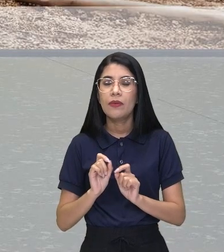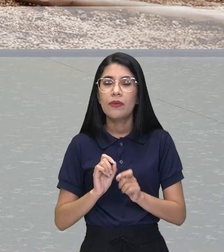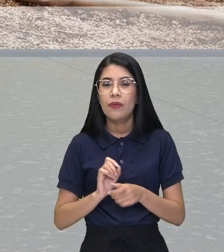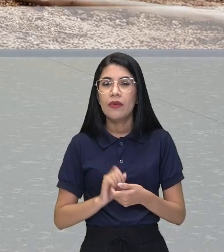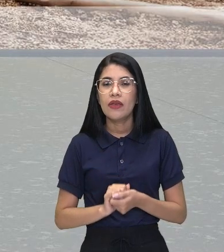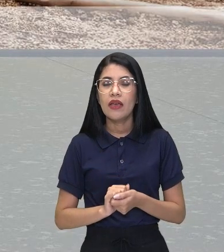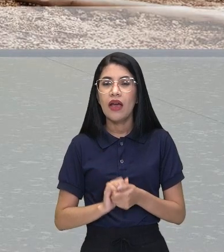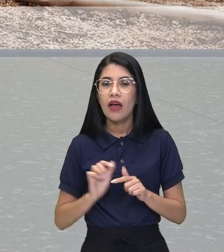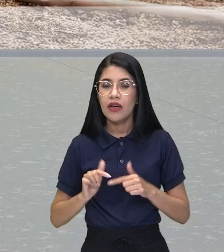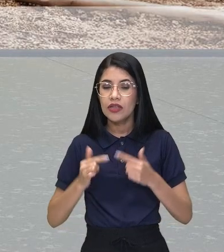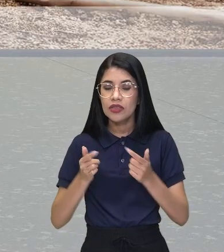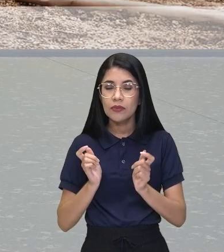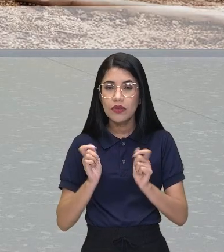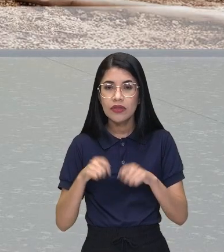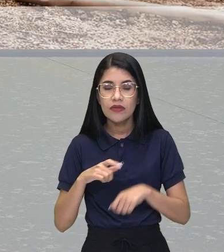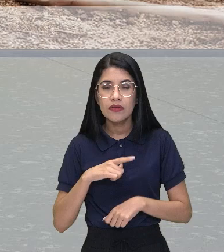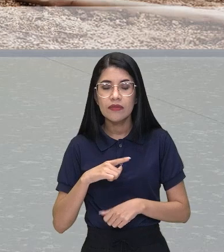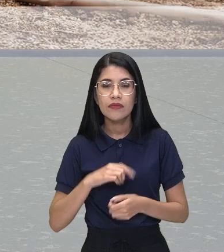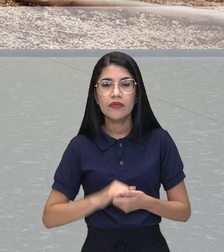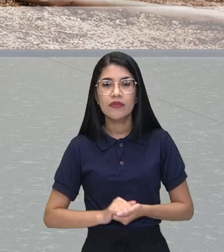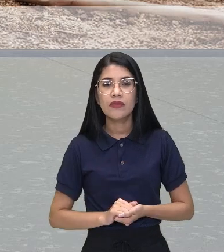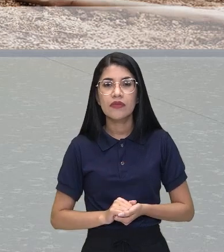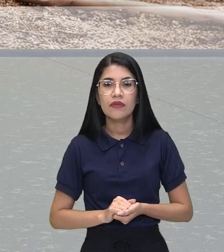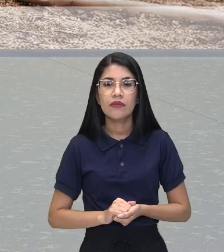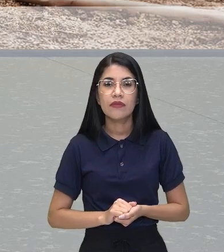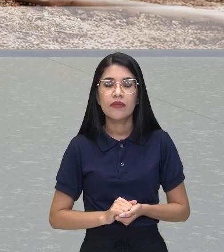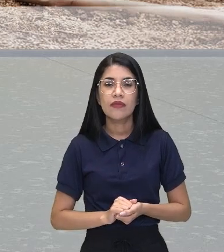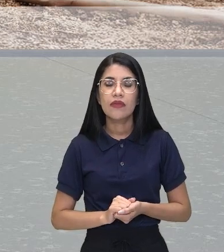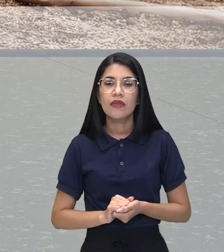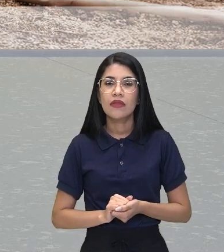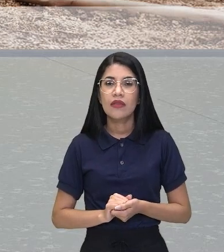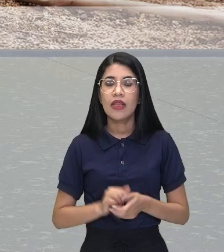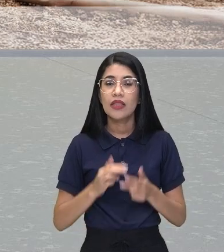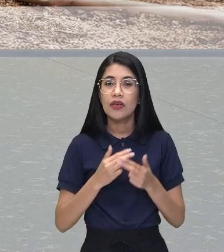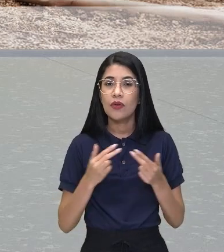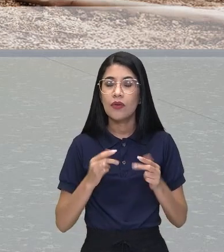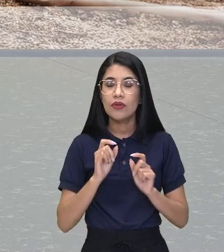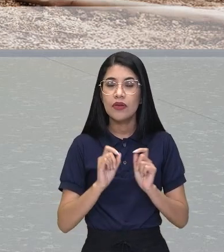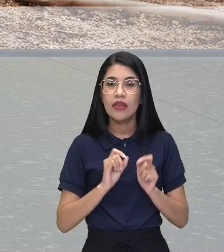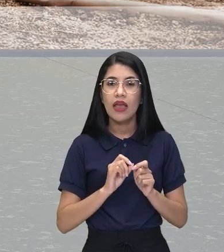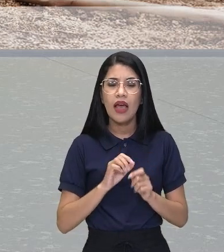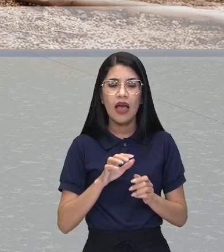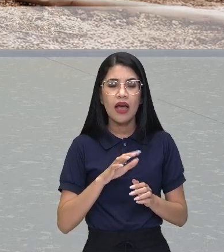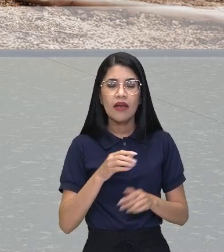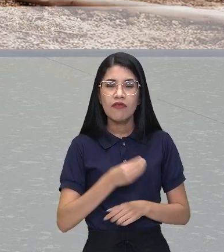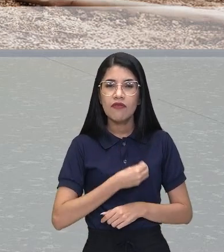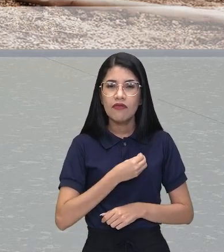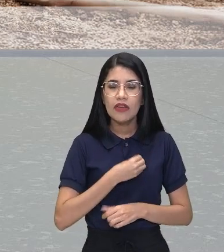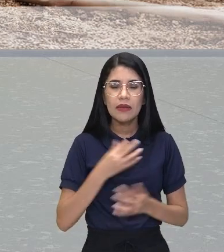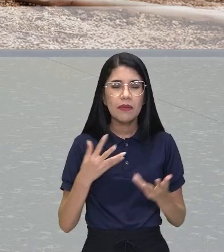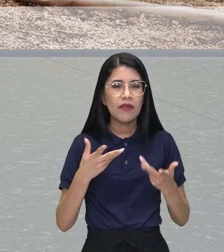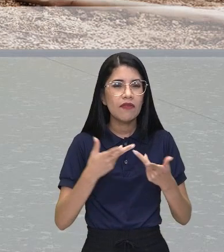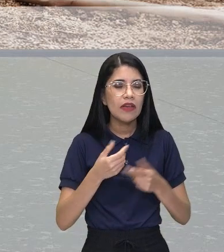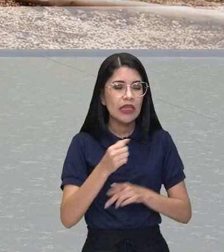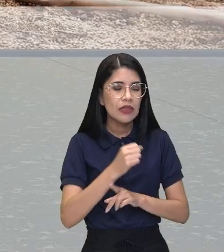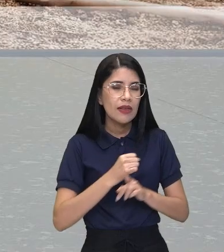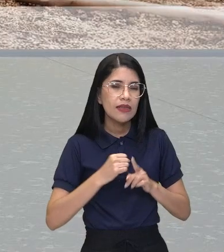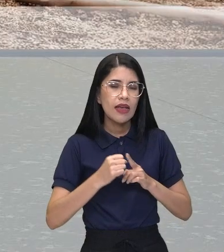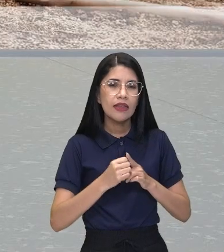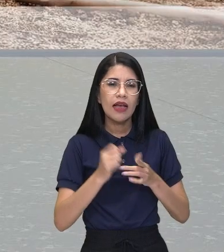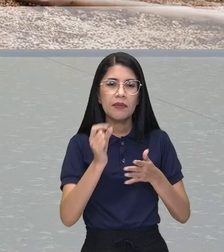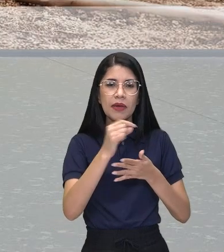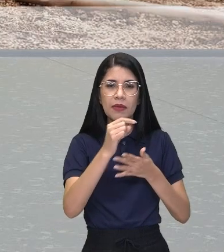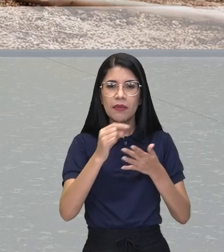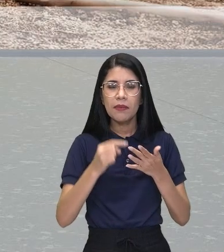né? Exatamente, né? Uma coisa é aquele mundo perfeito, né? A sociedade, não sei o quê, temos